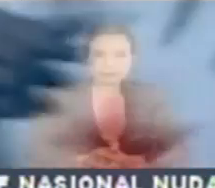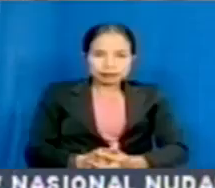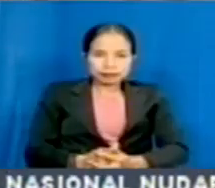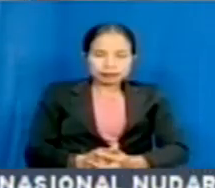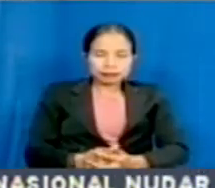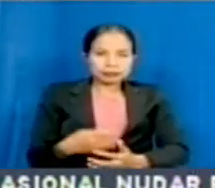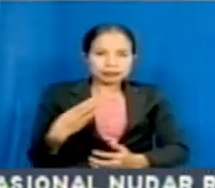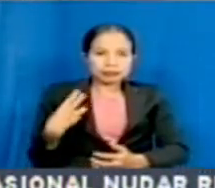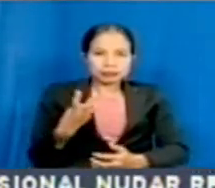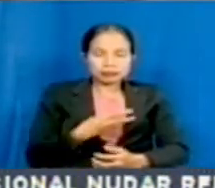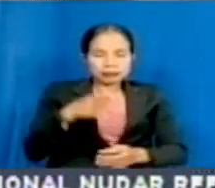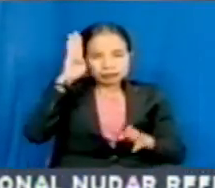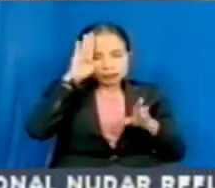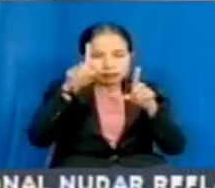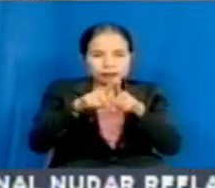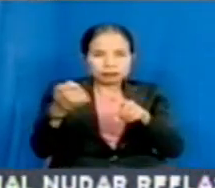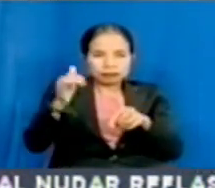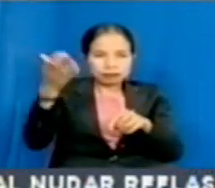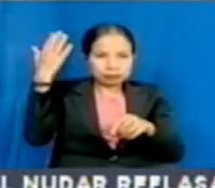E tem a mão de Ulu, é manbe